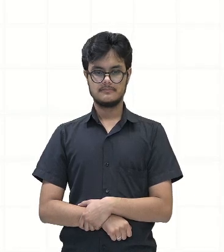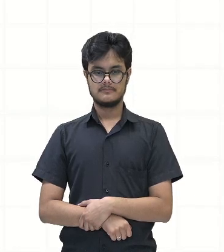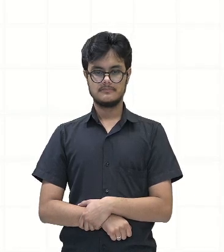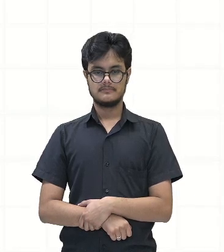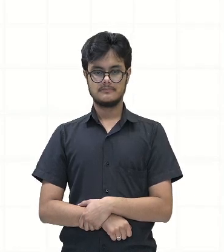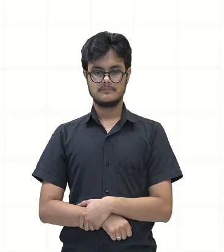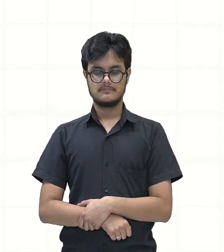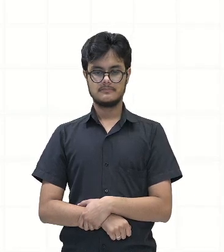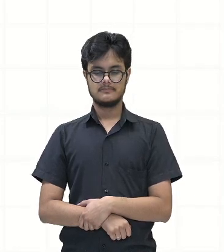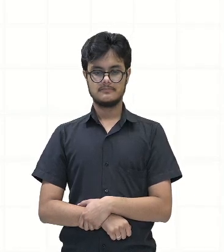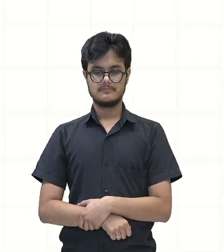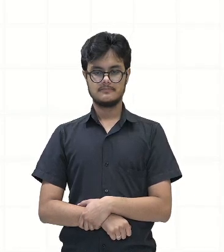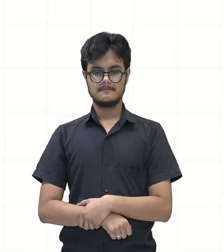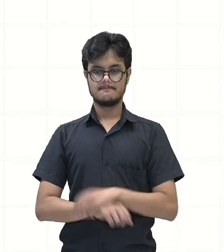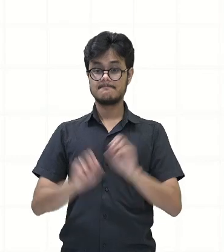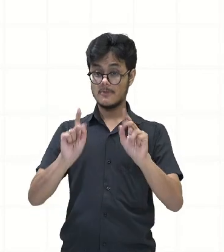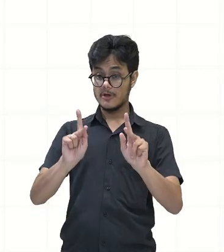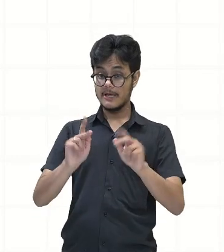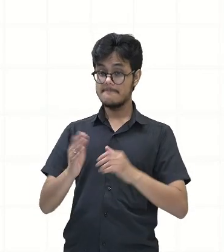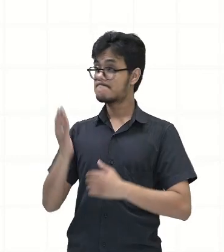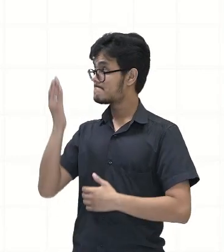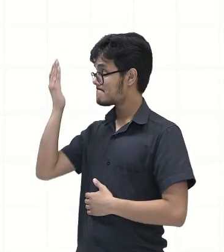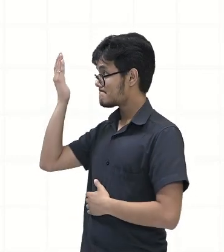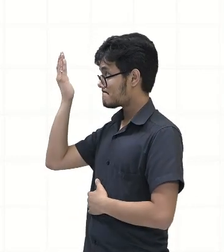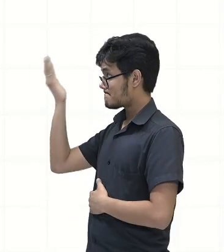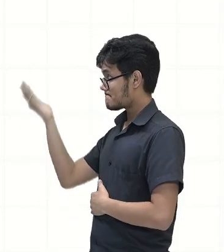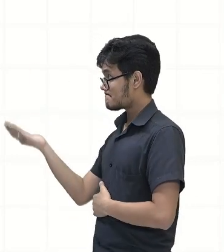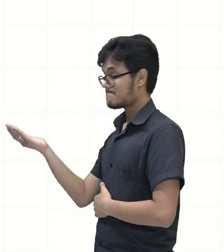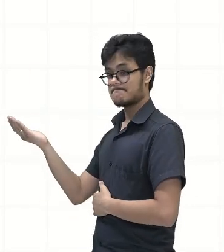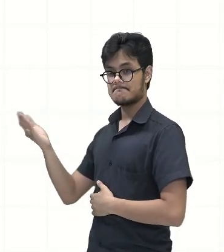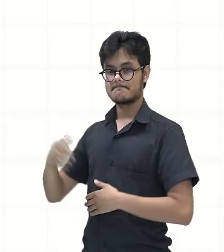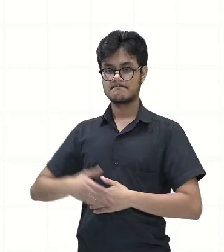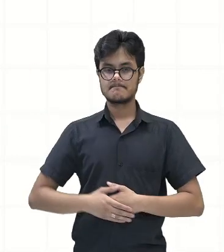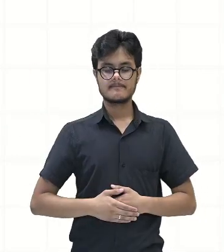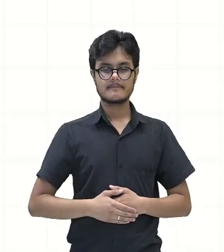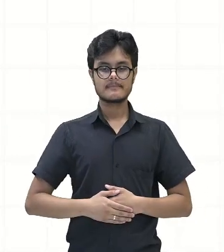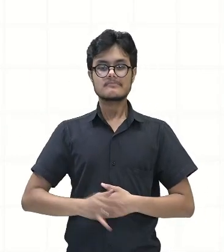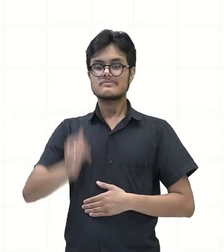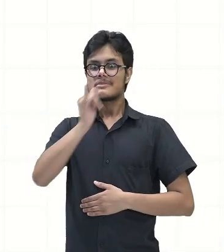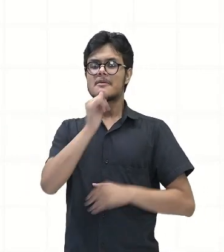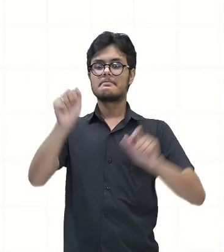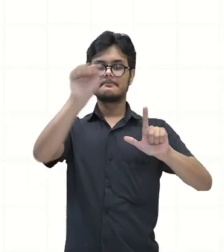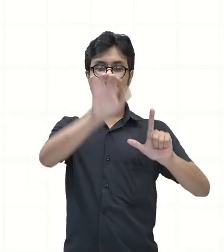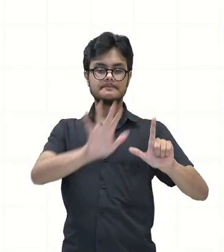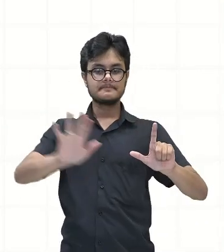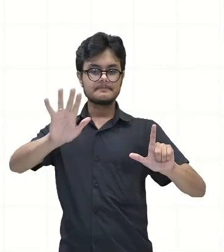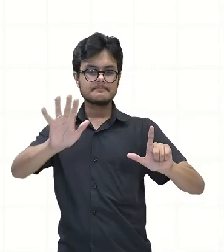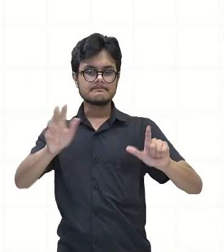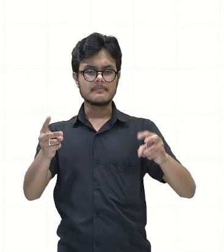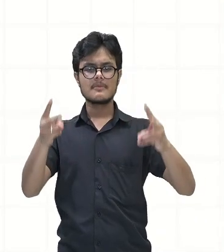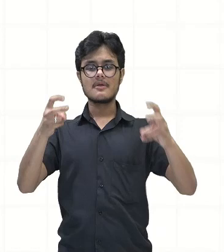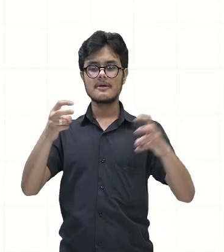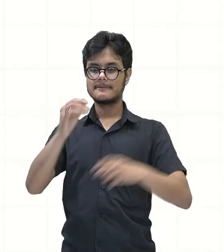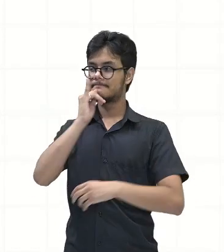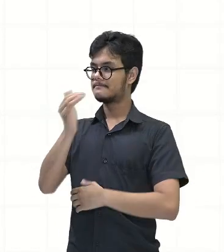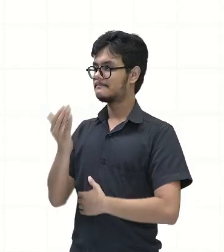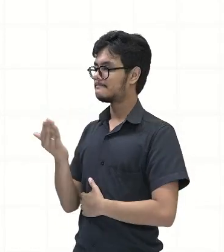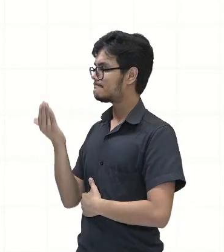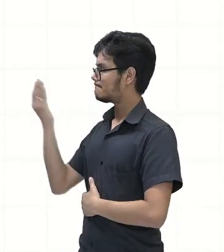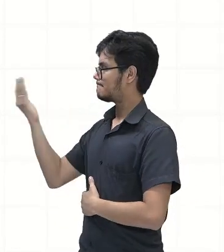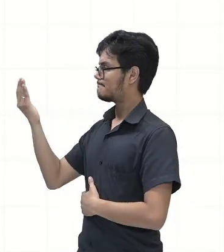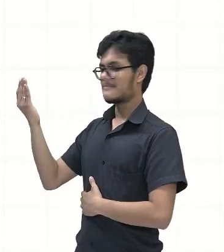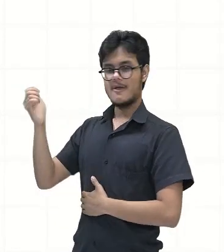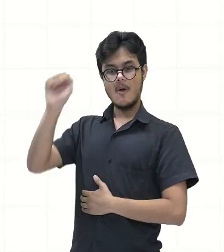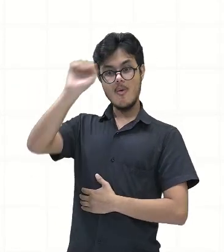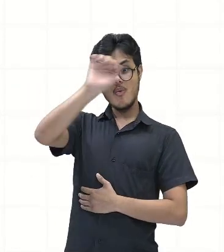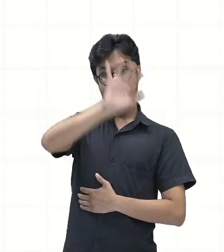Oriental e a planície do Rio Amazonas. Como a gente vai dar uma olhada aqui nesse mapa, né, observando aí a